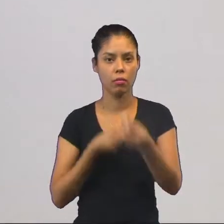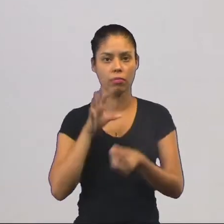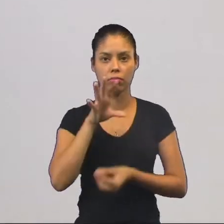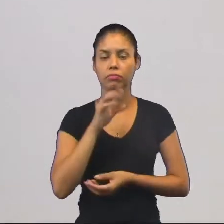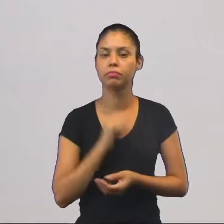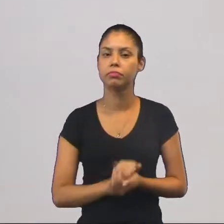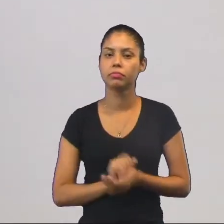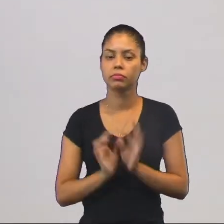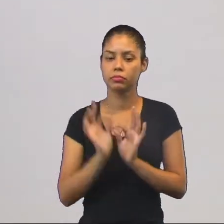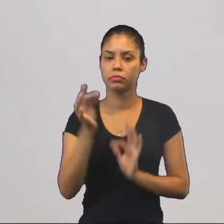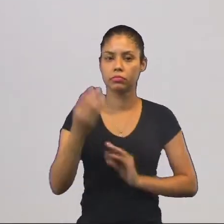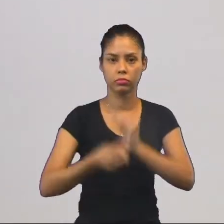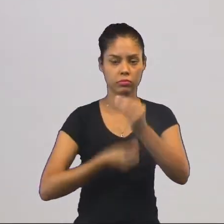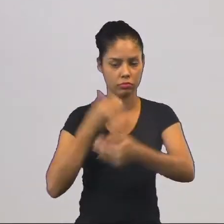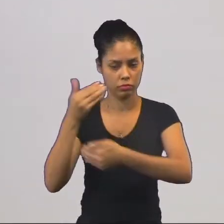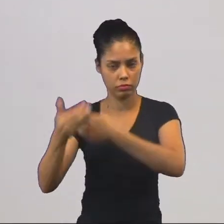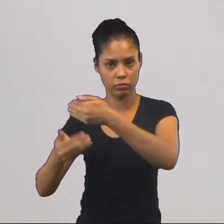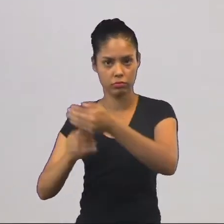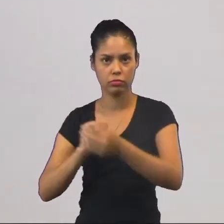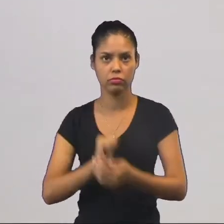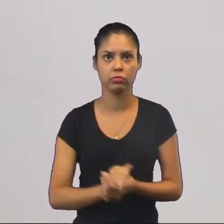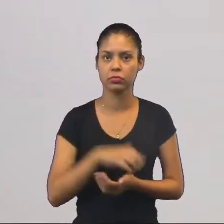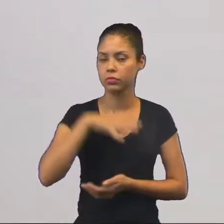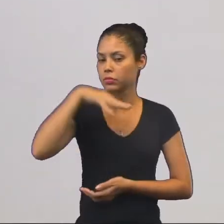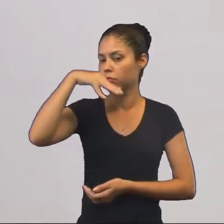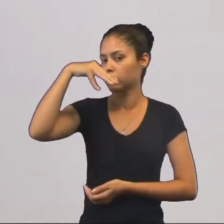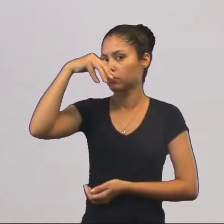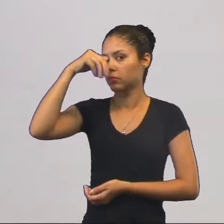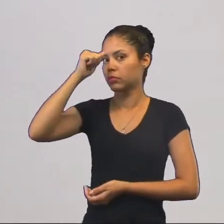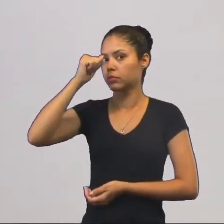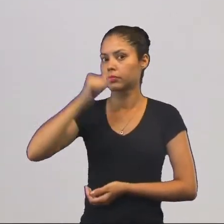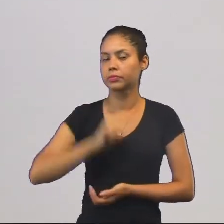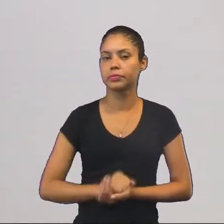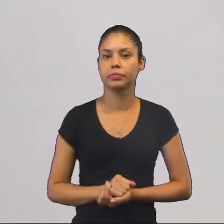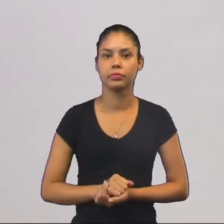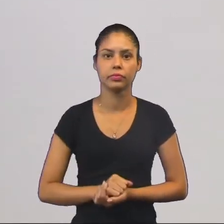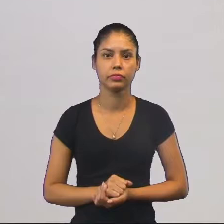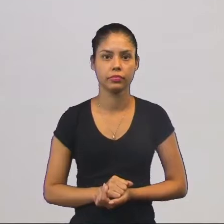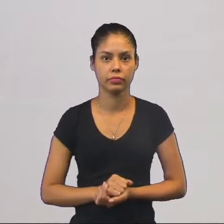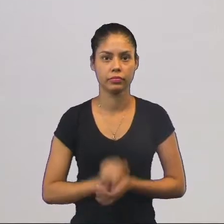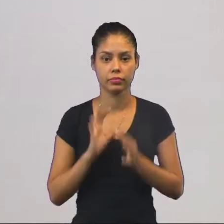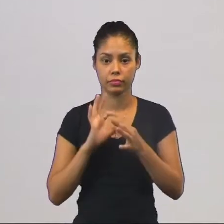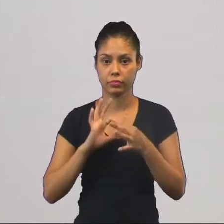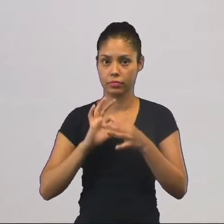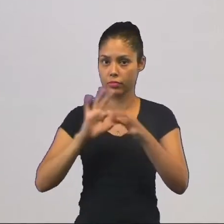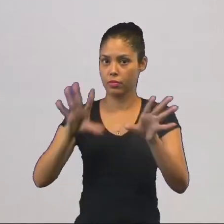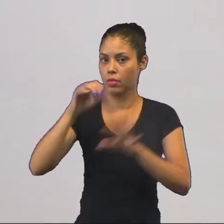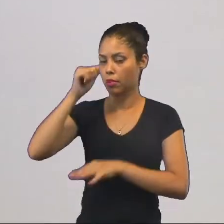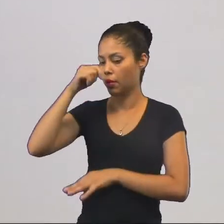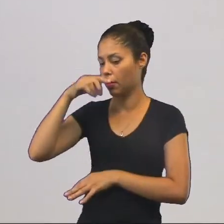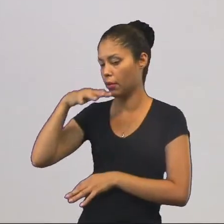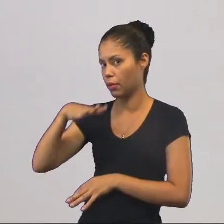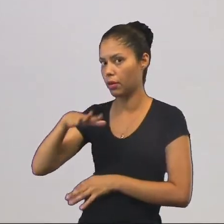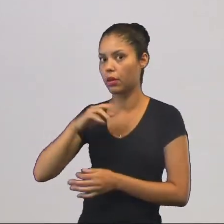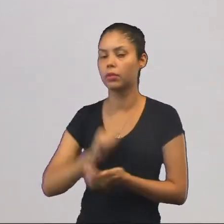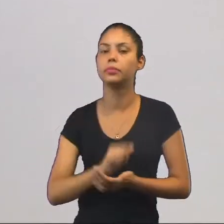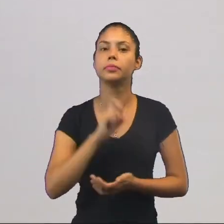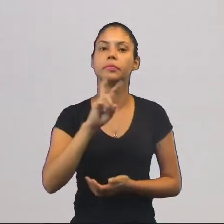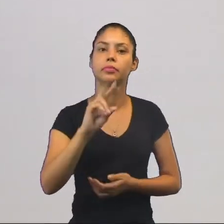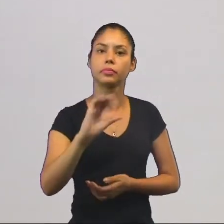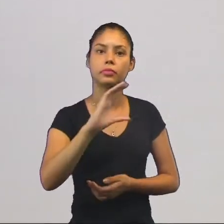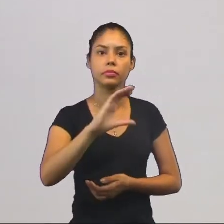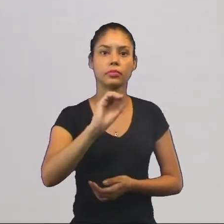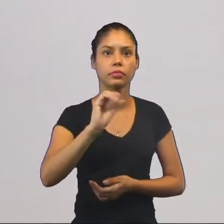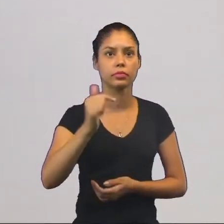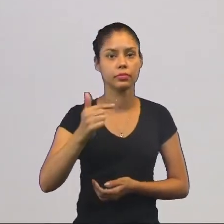à medida que nós realizamos o processo de expiração, que é quando a gente libera, nós vamos liberar aí o